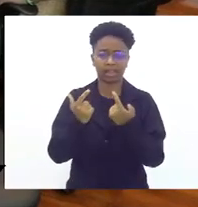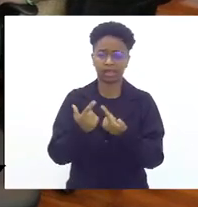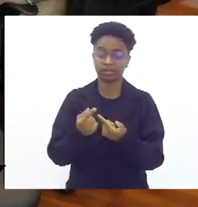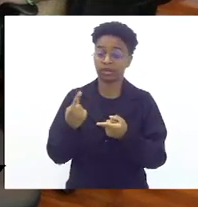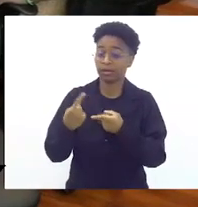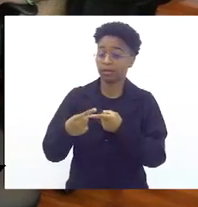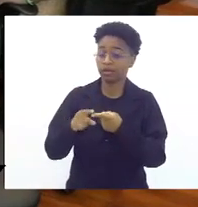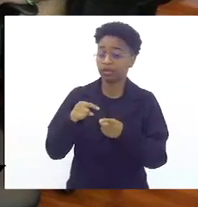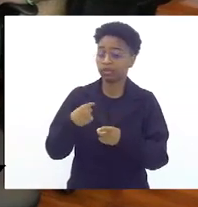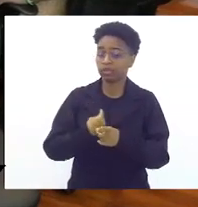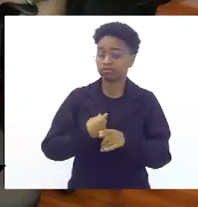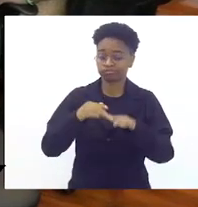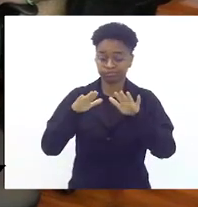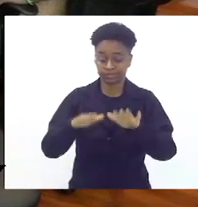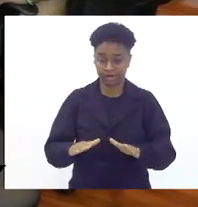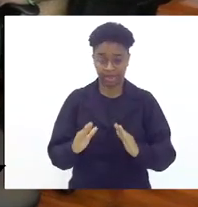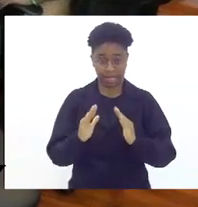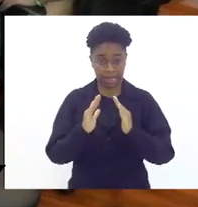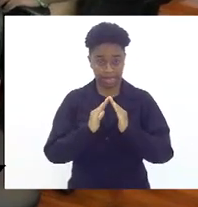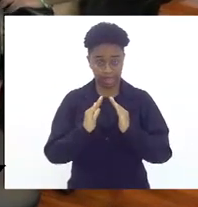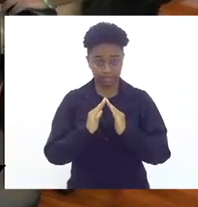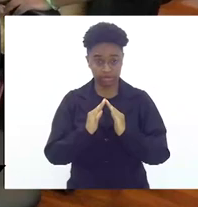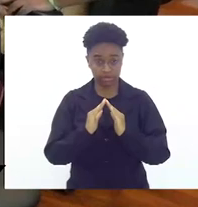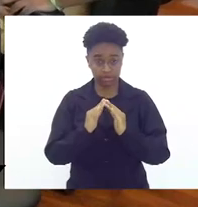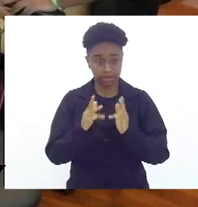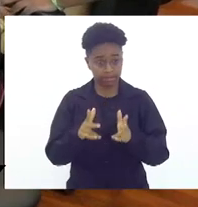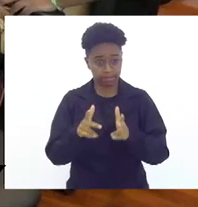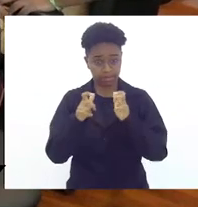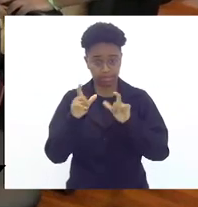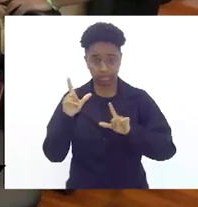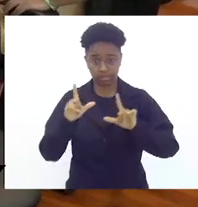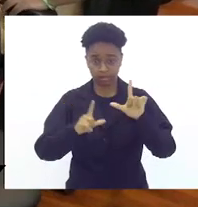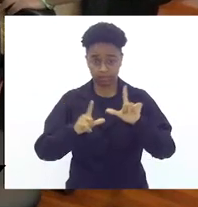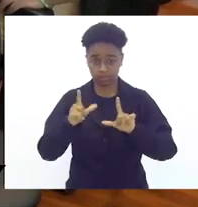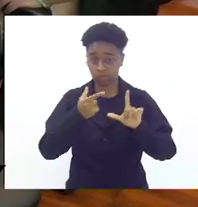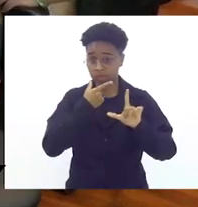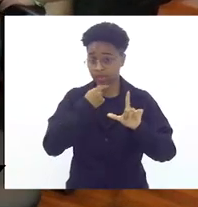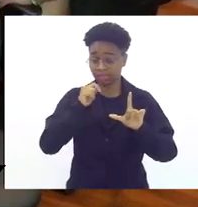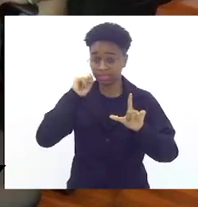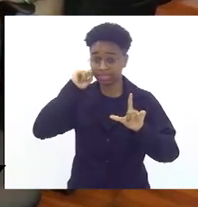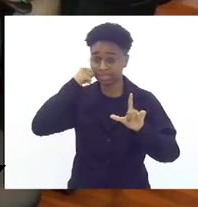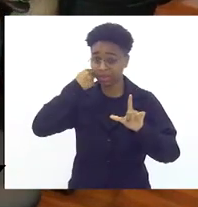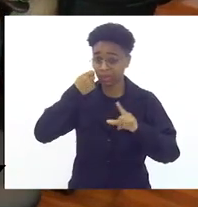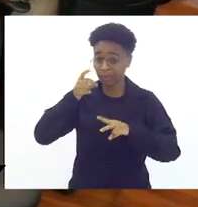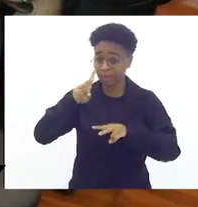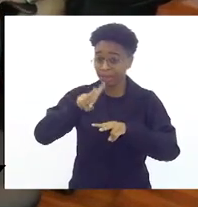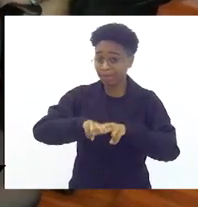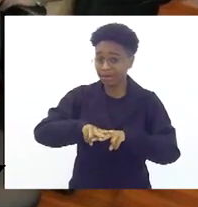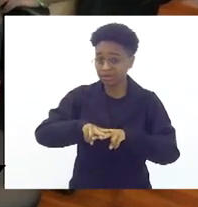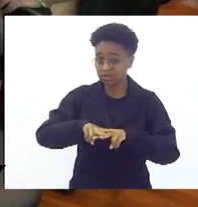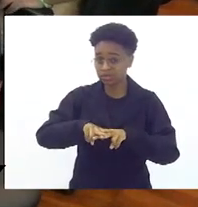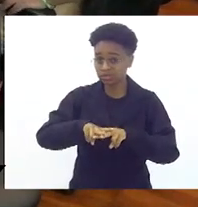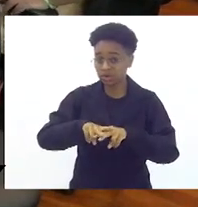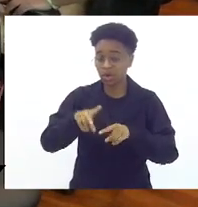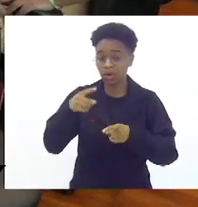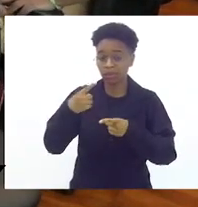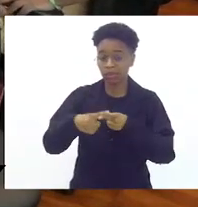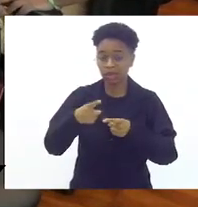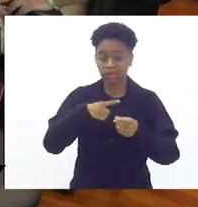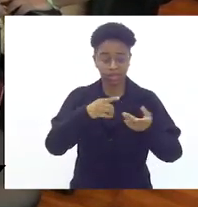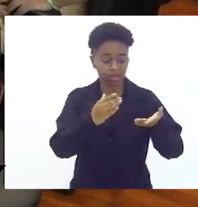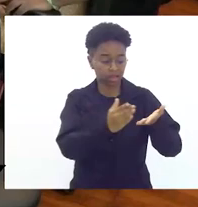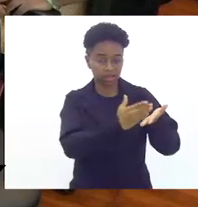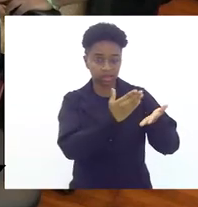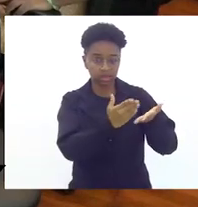em casa e vê na televisão que um menino negro foi preso porque ele estava no álbum